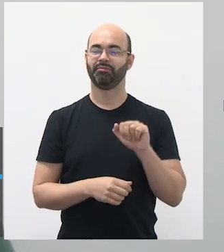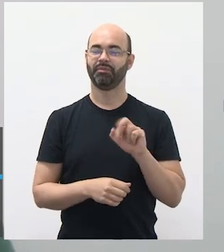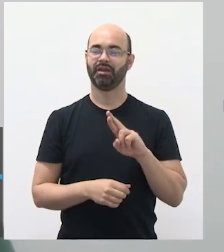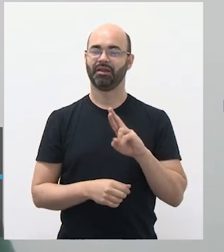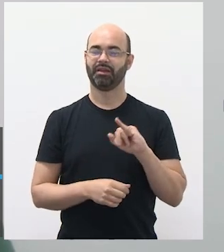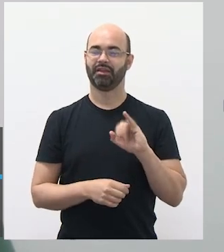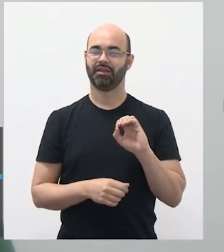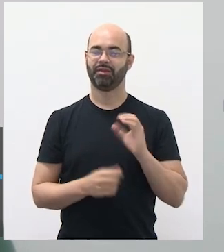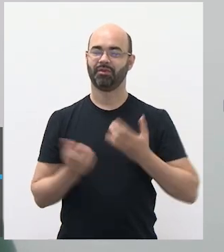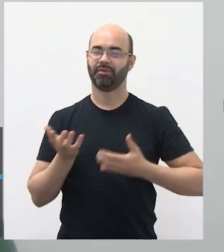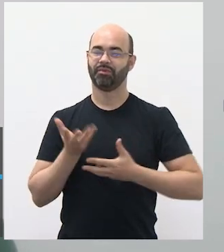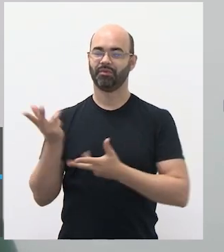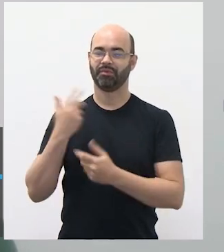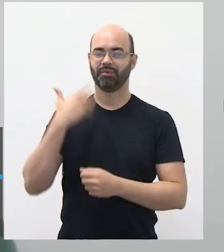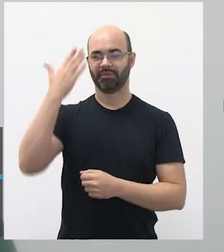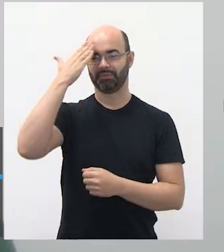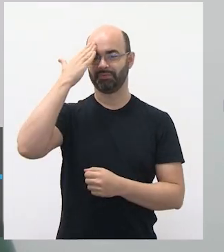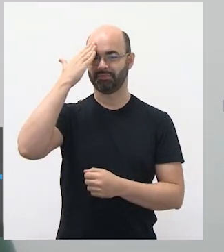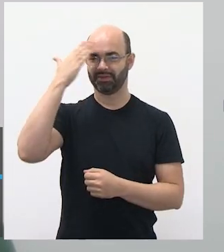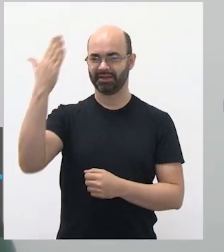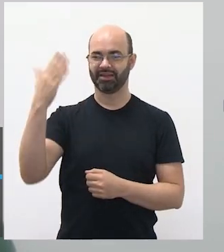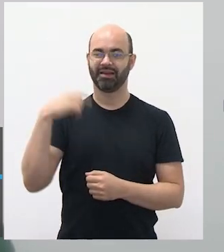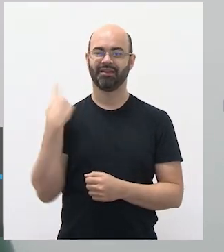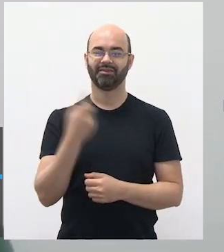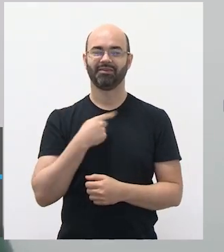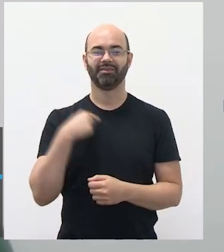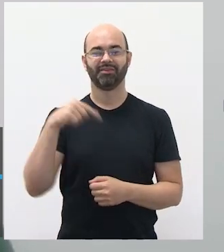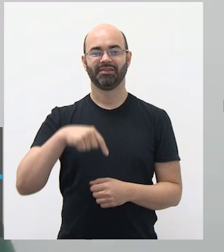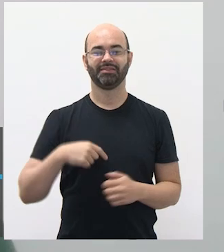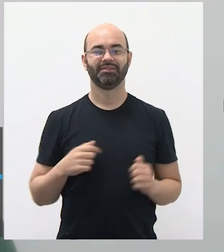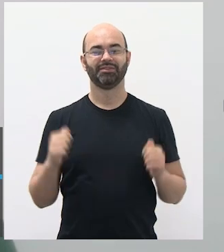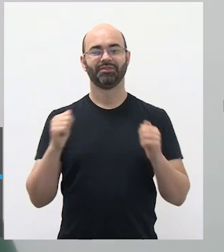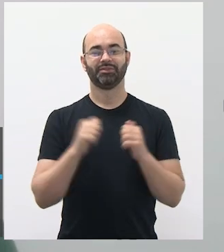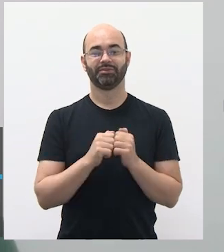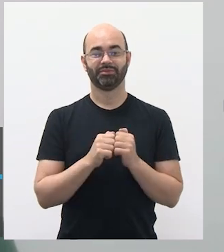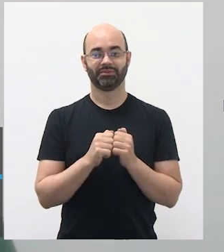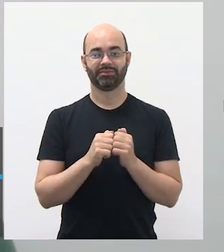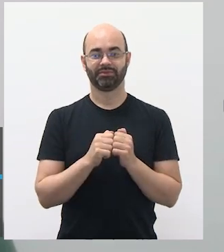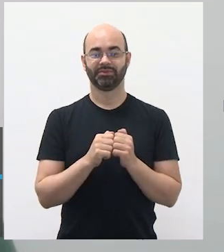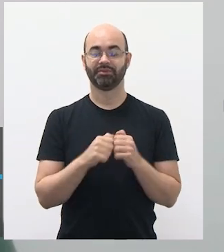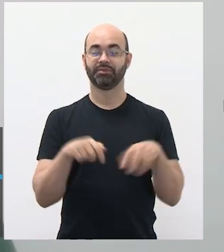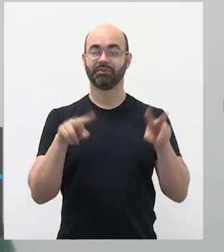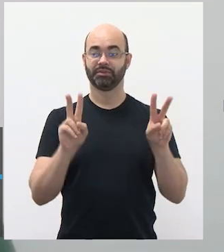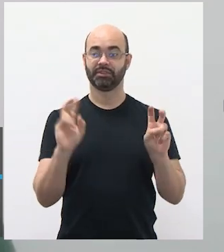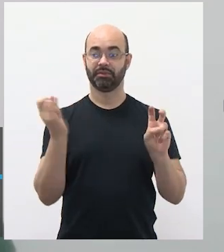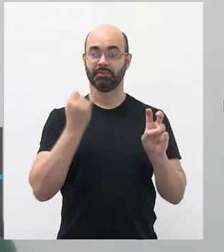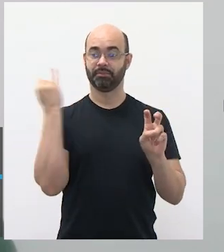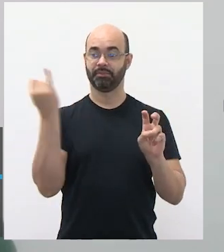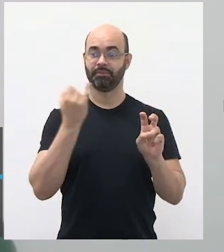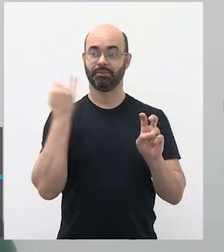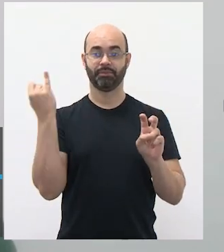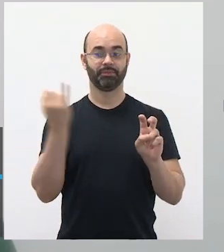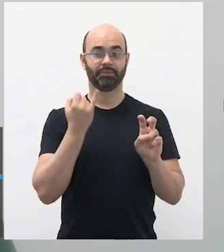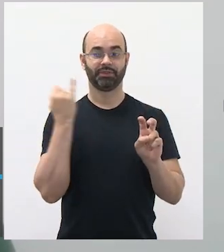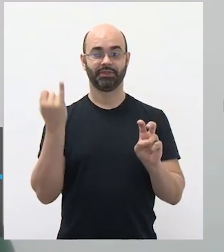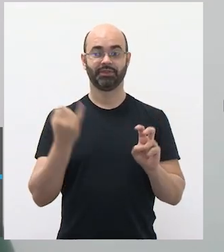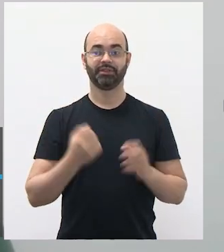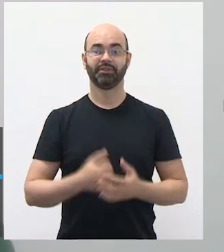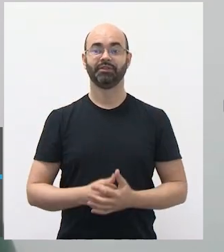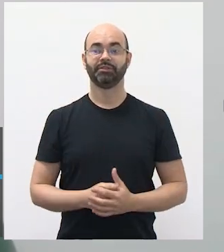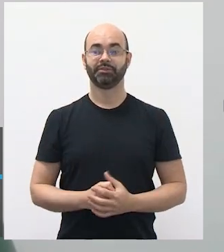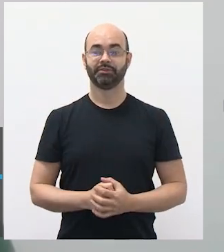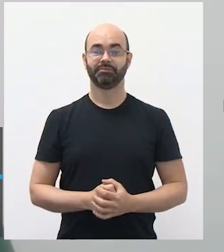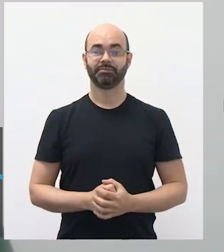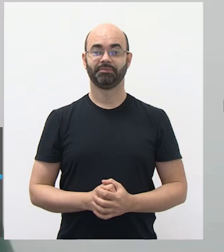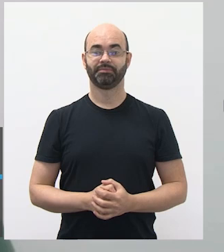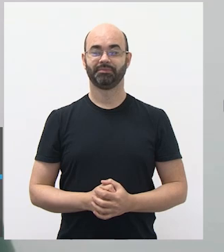pela oportunidade de nós estarmos aqui juntos falando de um tema muito importante, né, que precisa